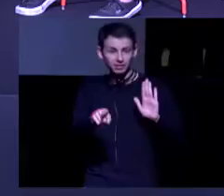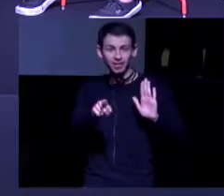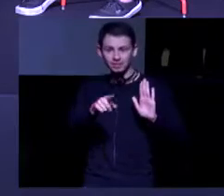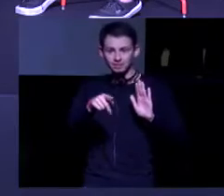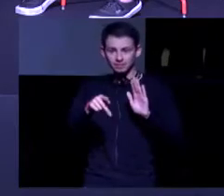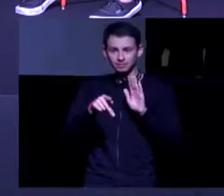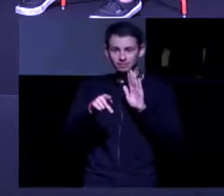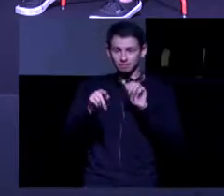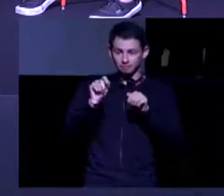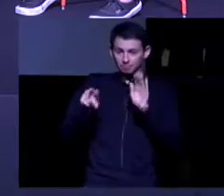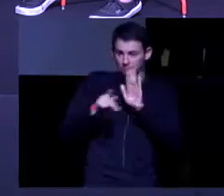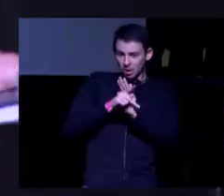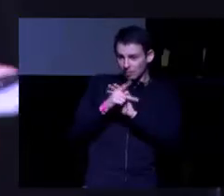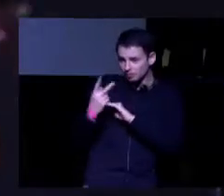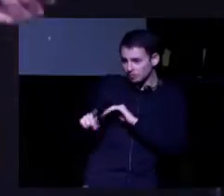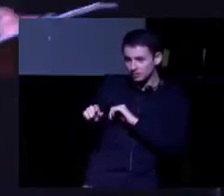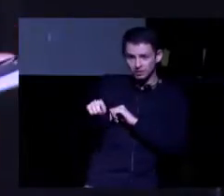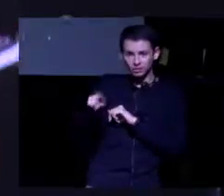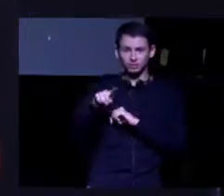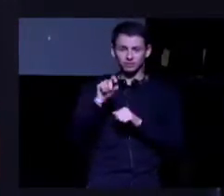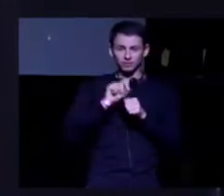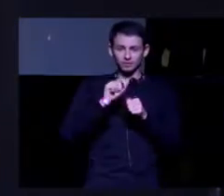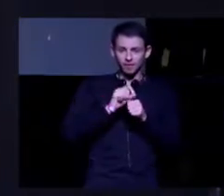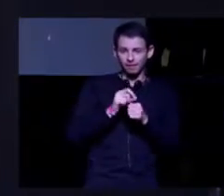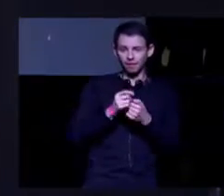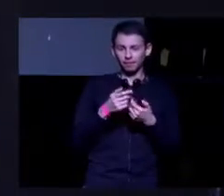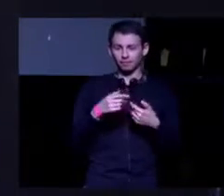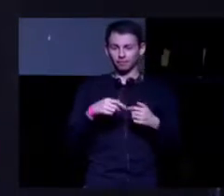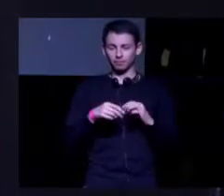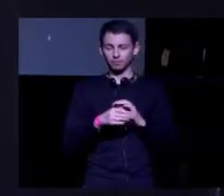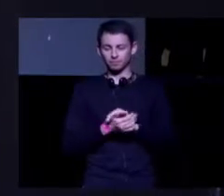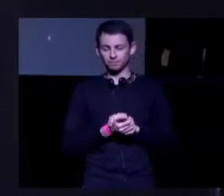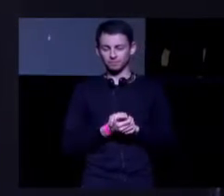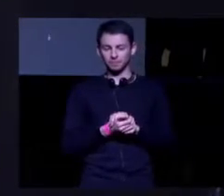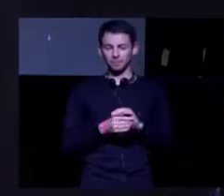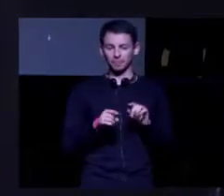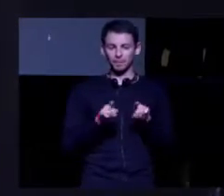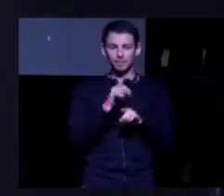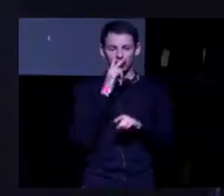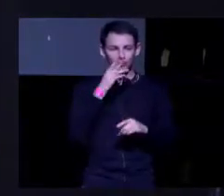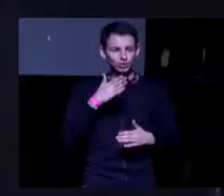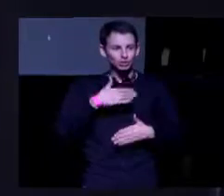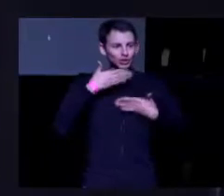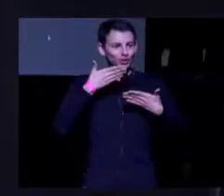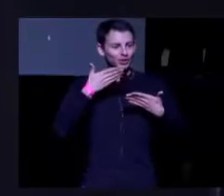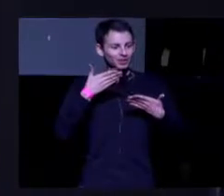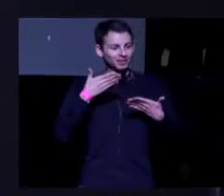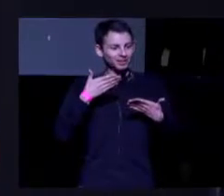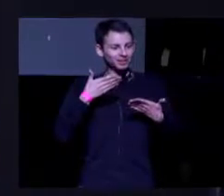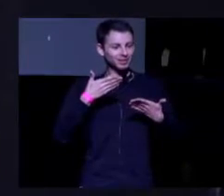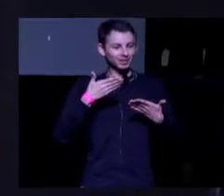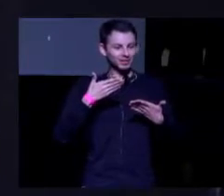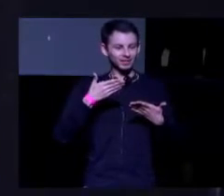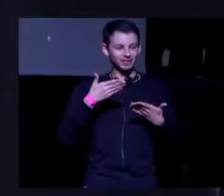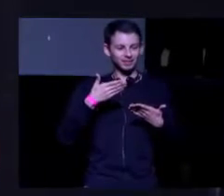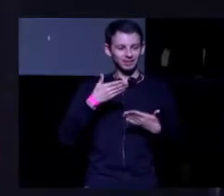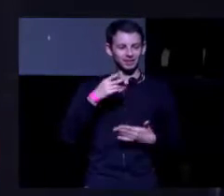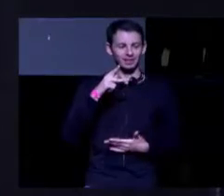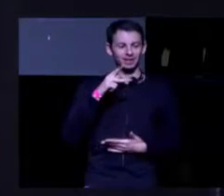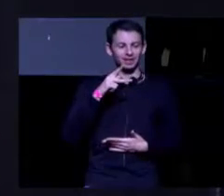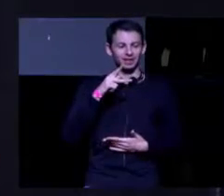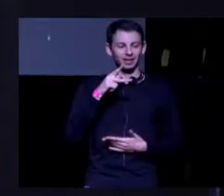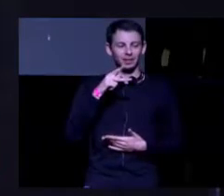né, como PIMP, como Atados e tal, que surpreendeu ou que não deu certo, e qual